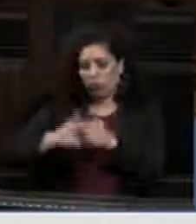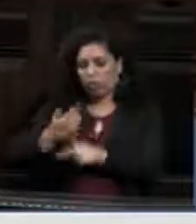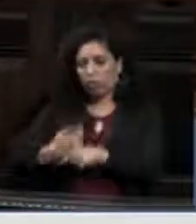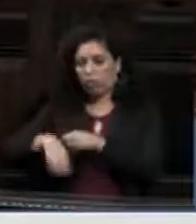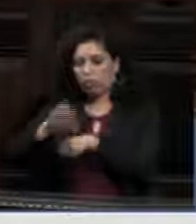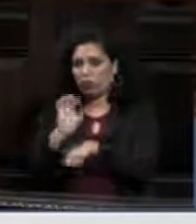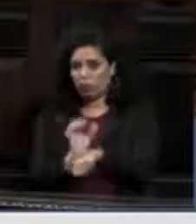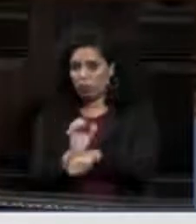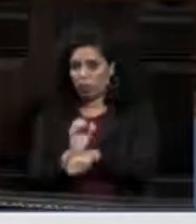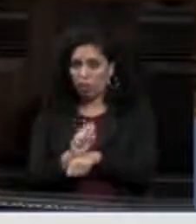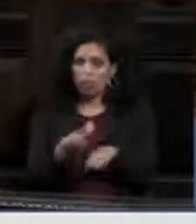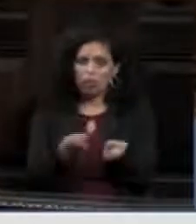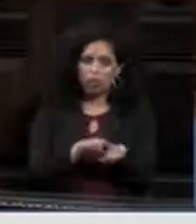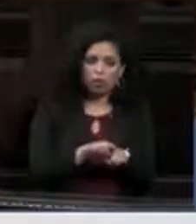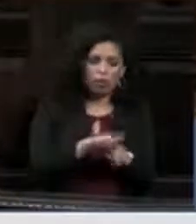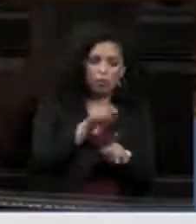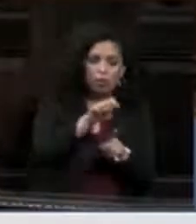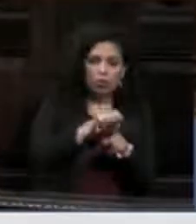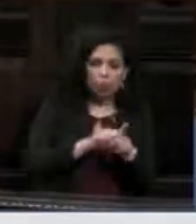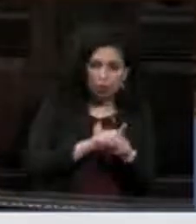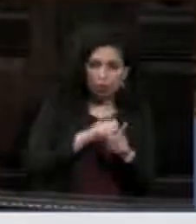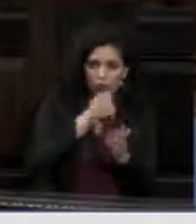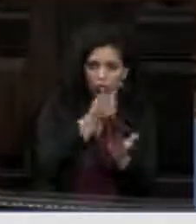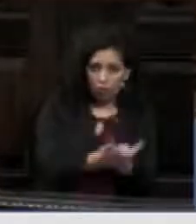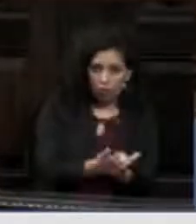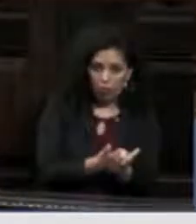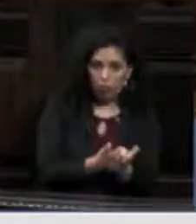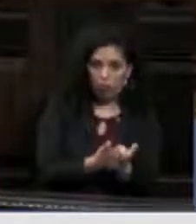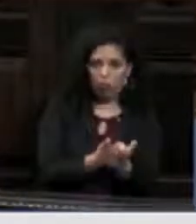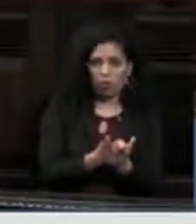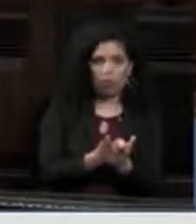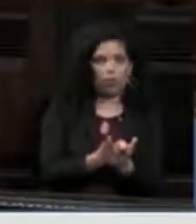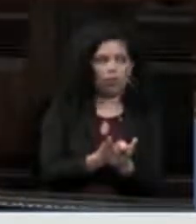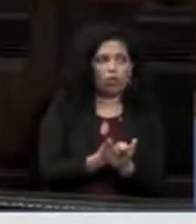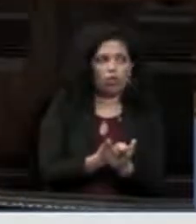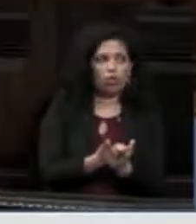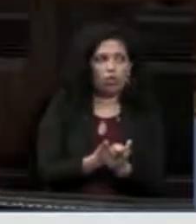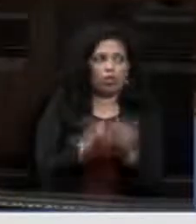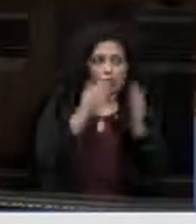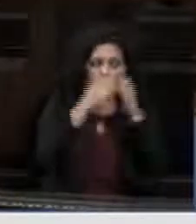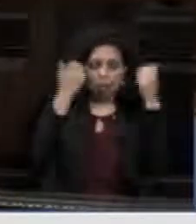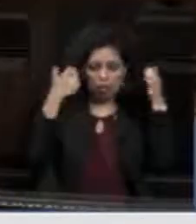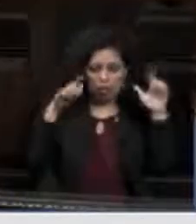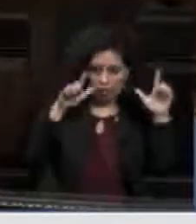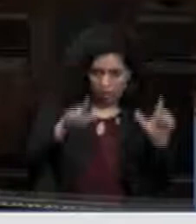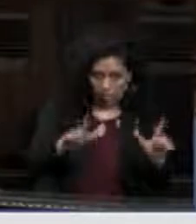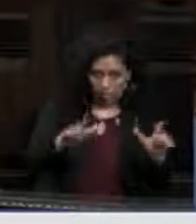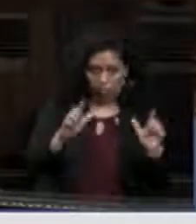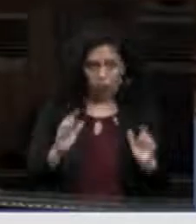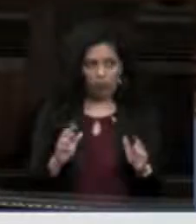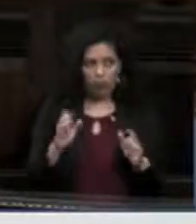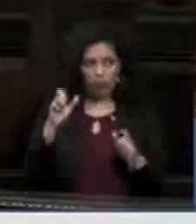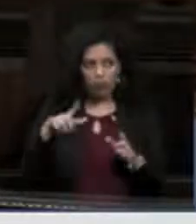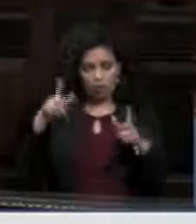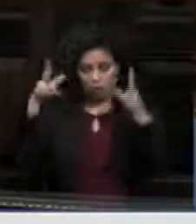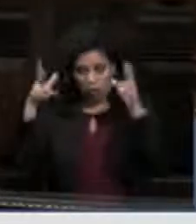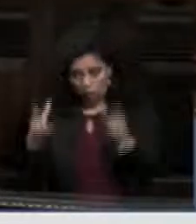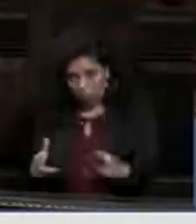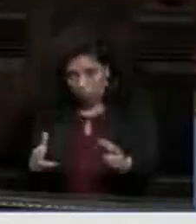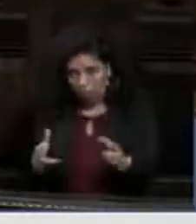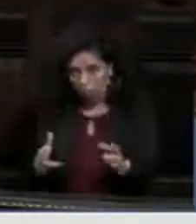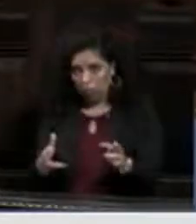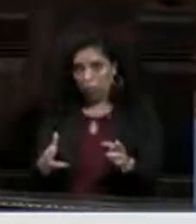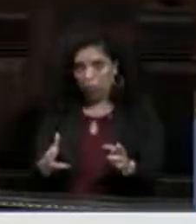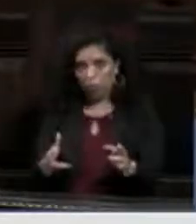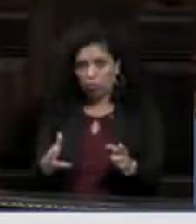Acho que aqui, no Poder Legislativo, os membros do poder somos nós, deputados. Os demais, nas diferentes